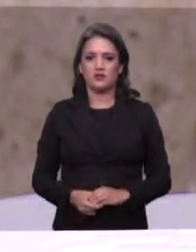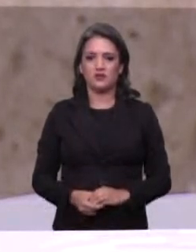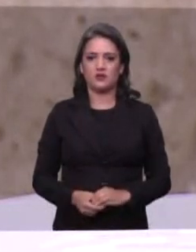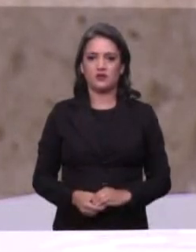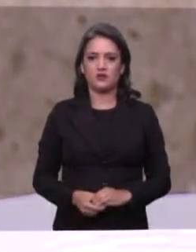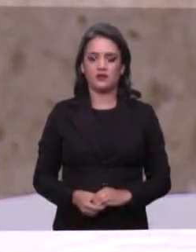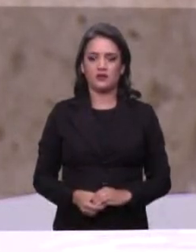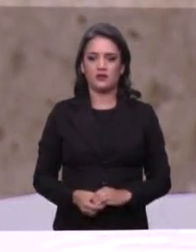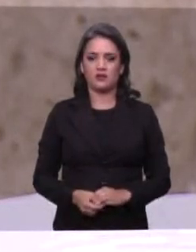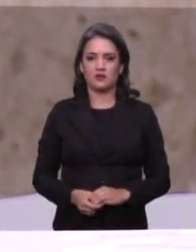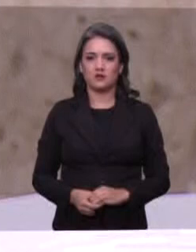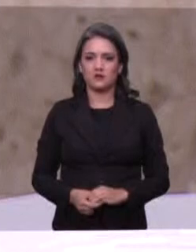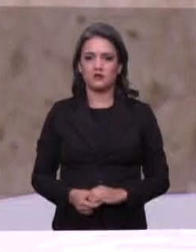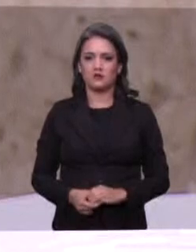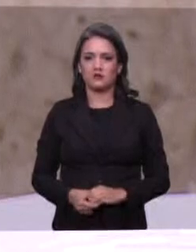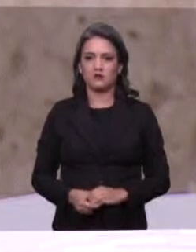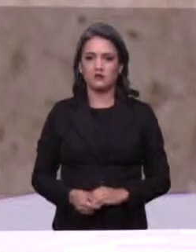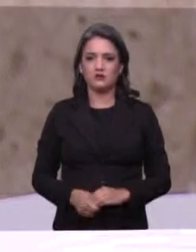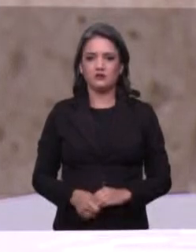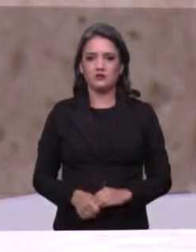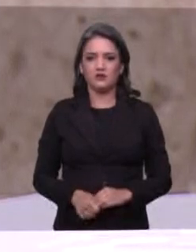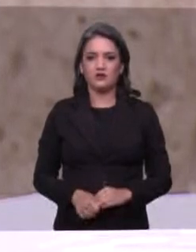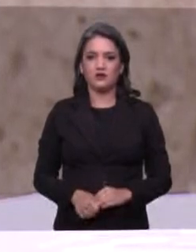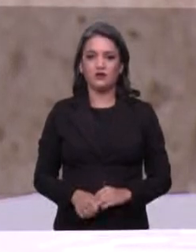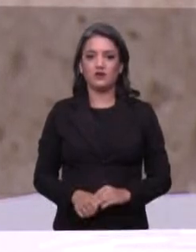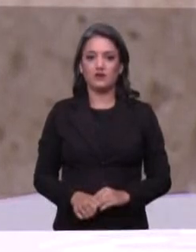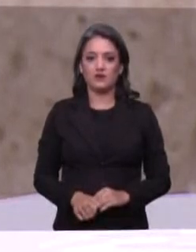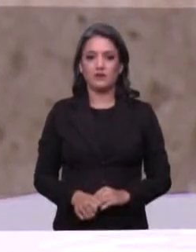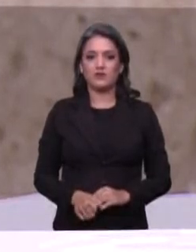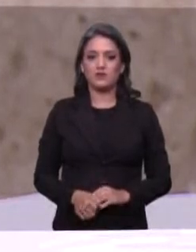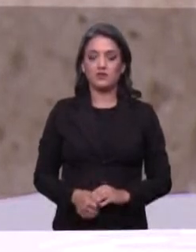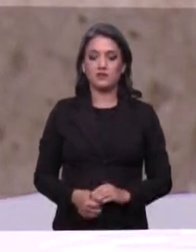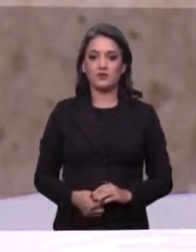Não? Ministro Dias Toffoli, também não...